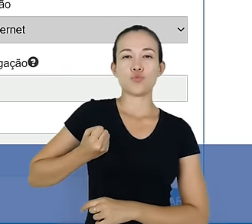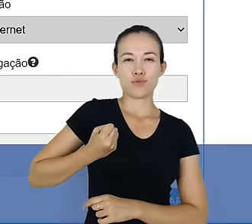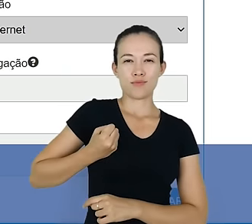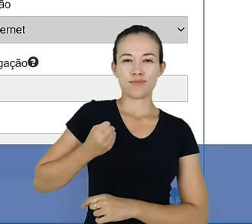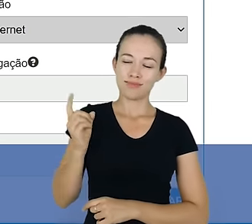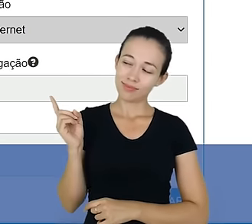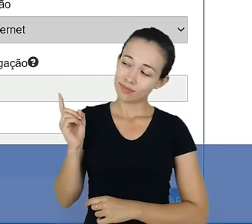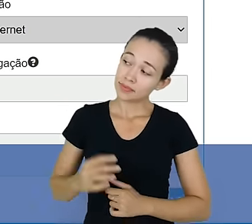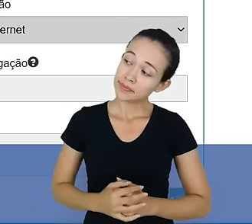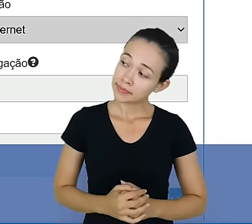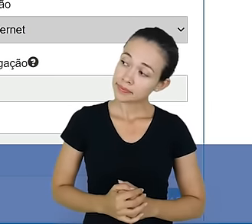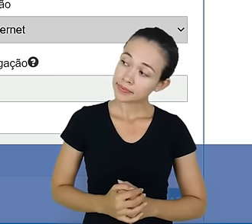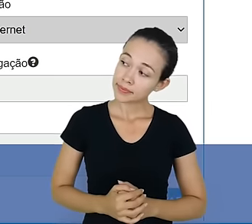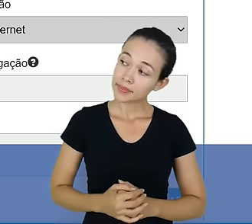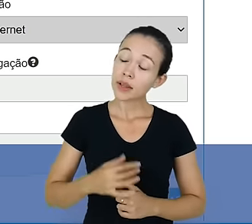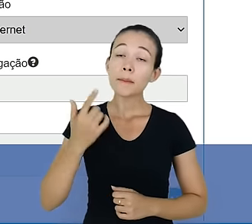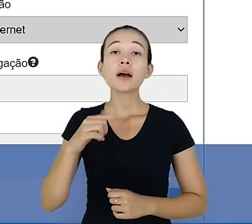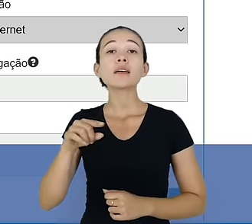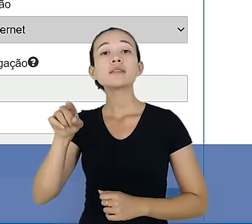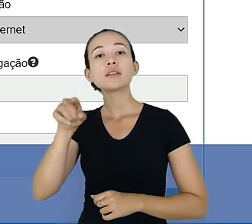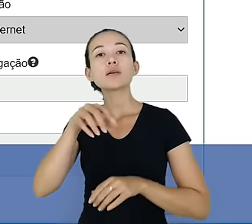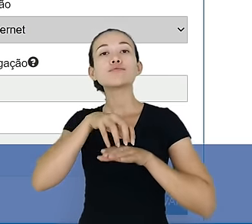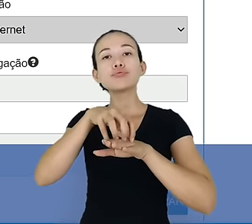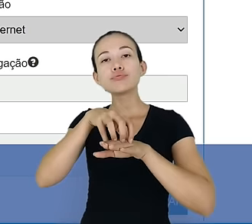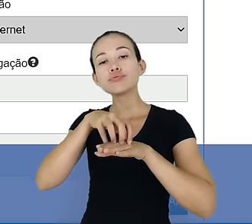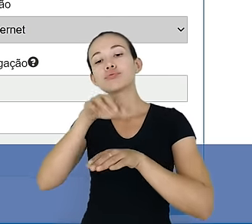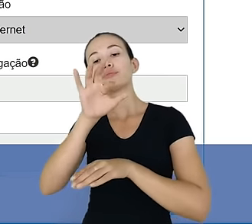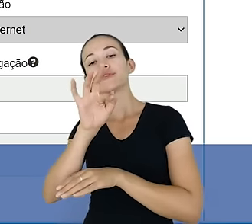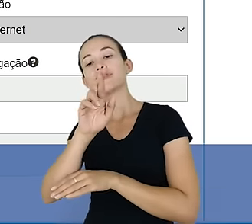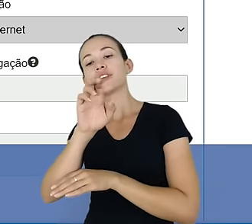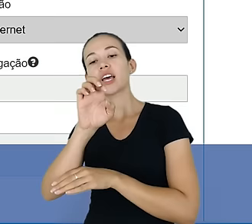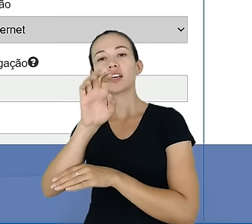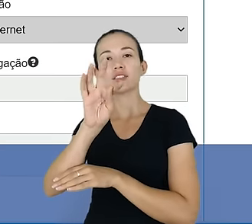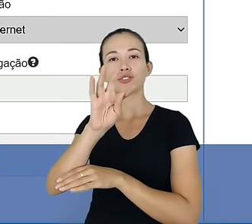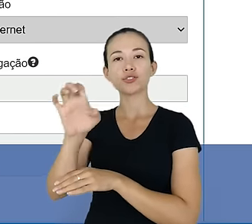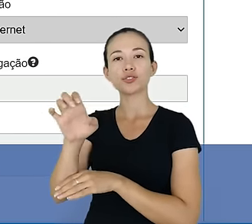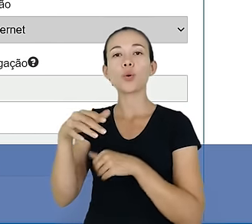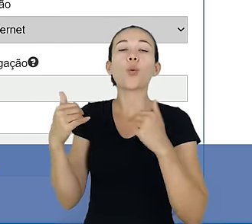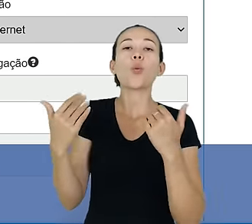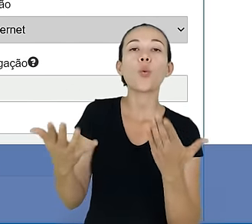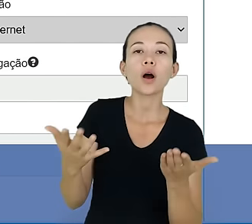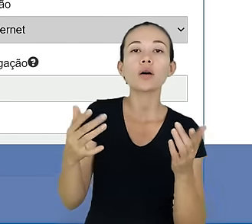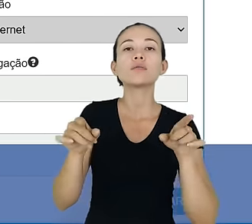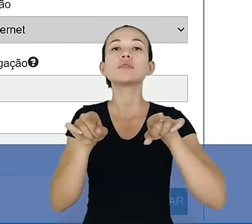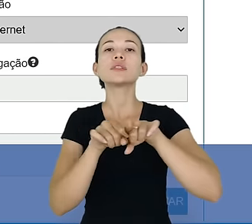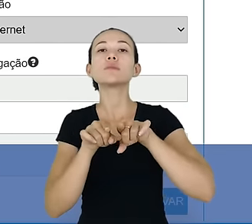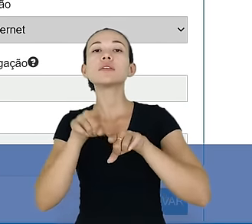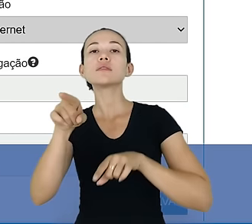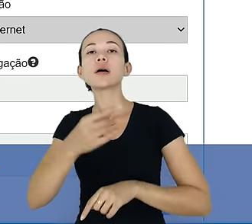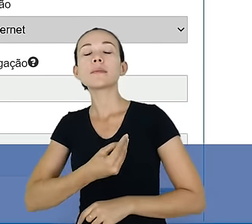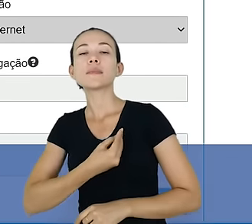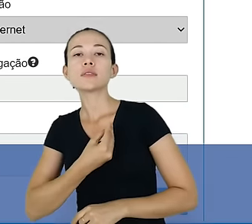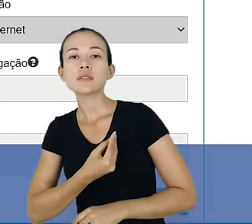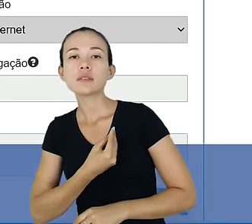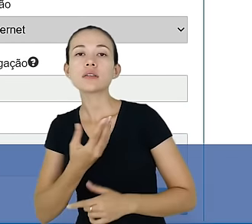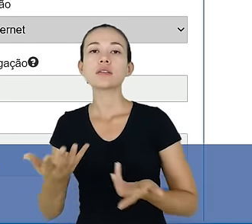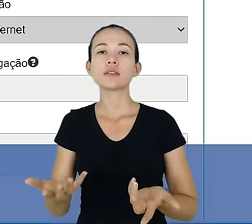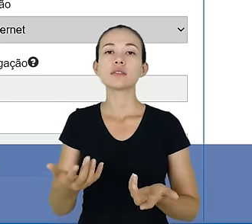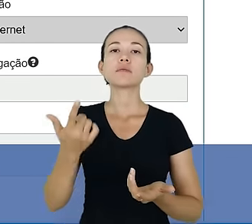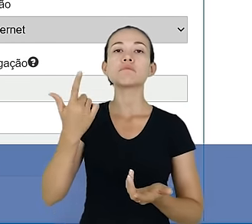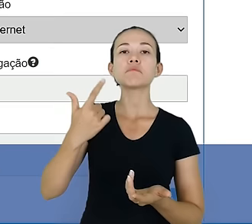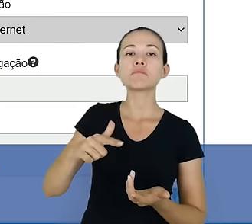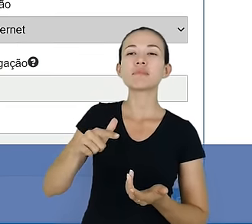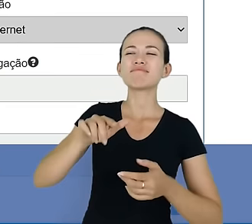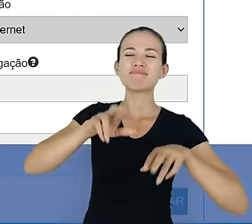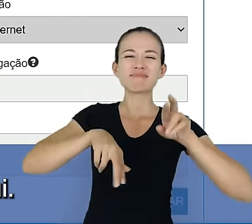aqui tipo de frete né Qual é o dia a dia que ele faz indicador de presença orientação